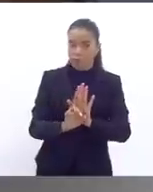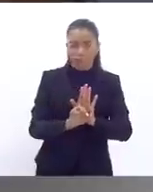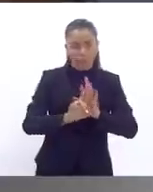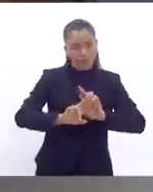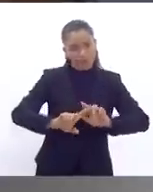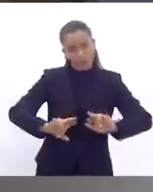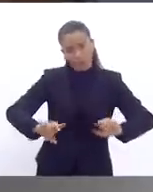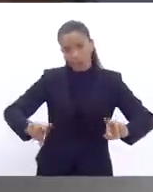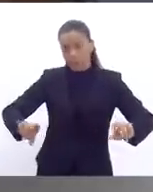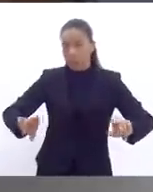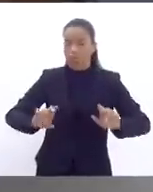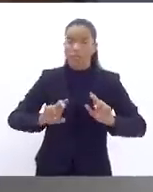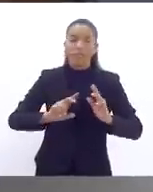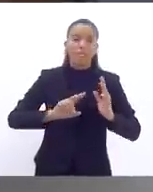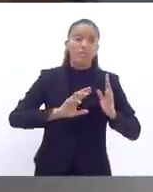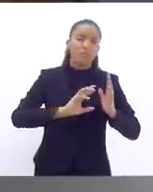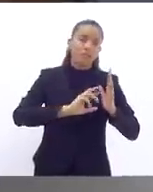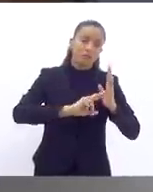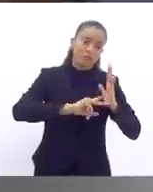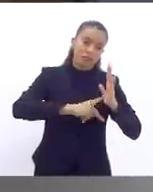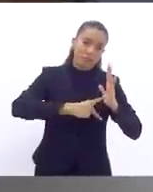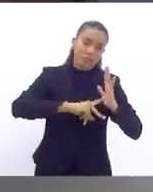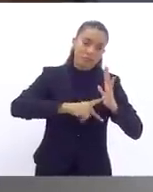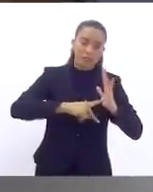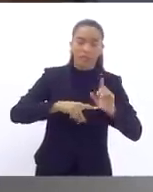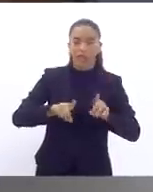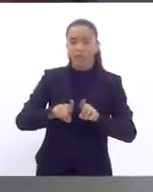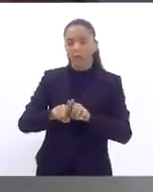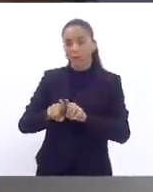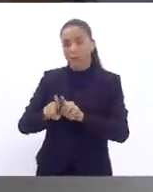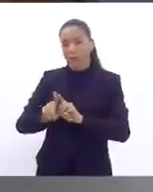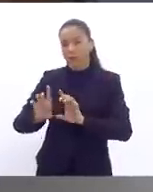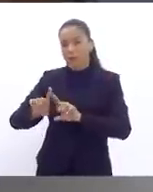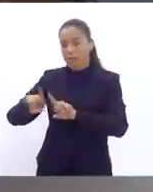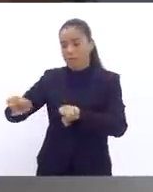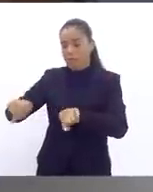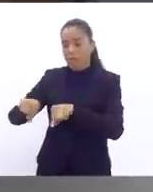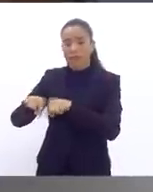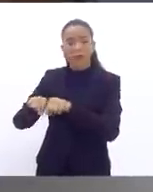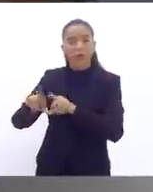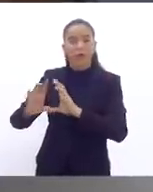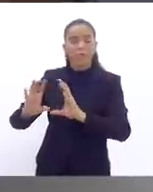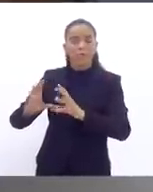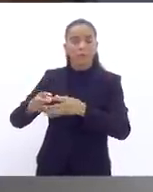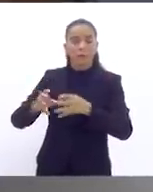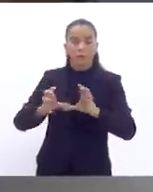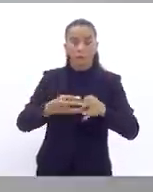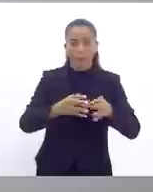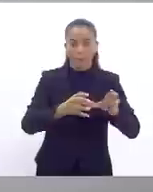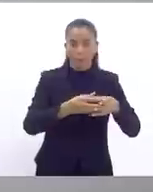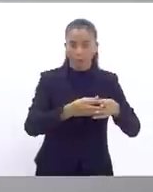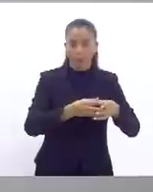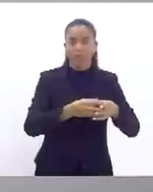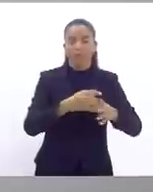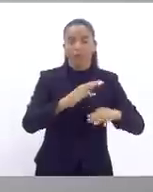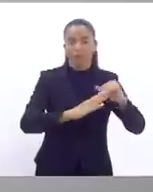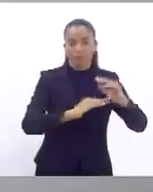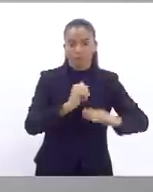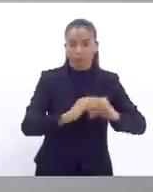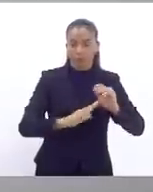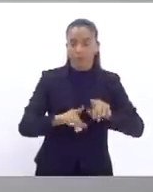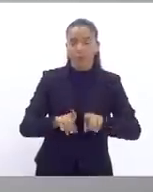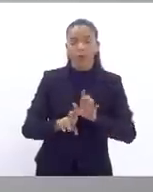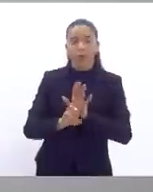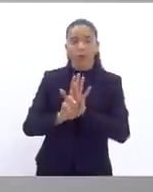diversas sindicatos e categorias representantes do Rio